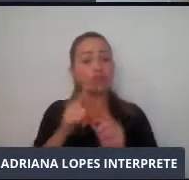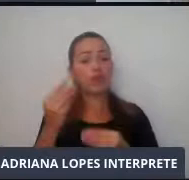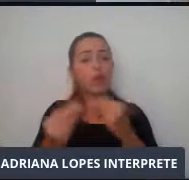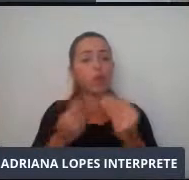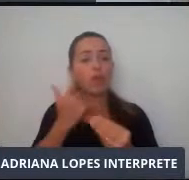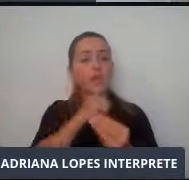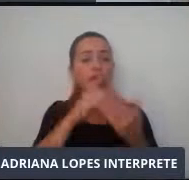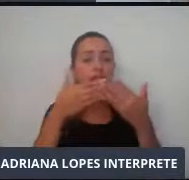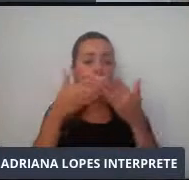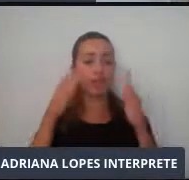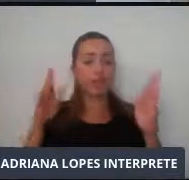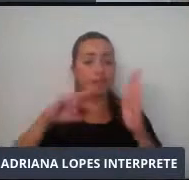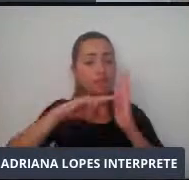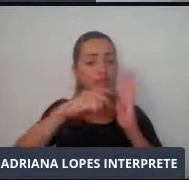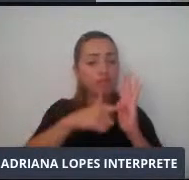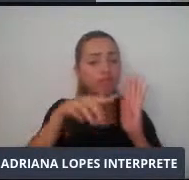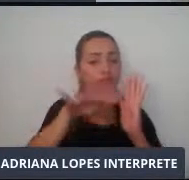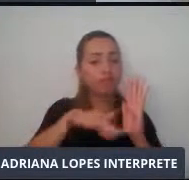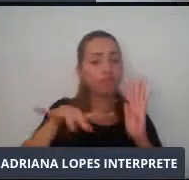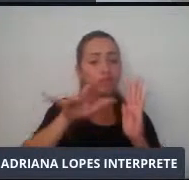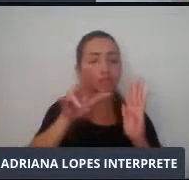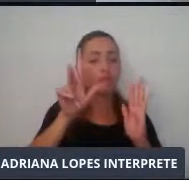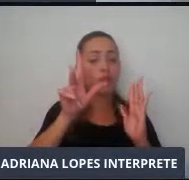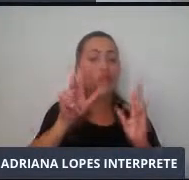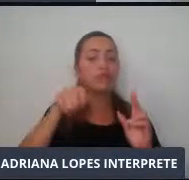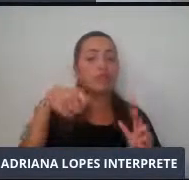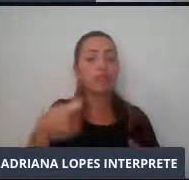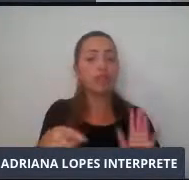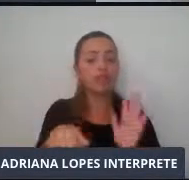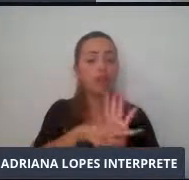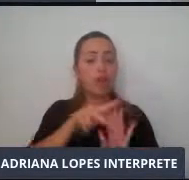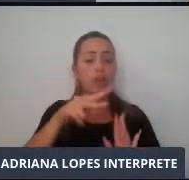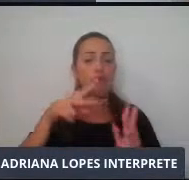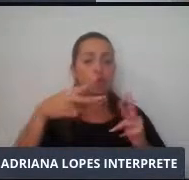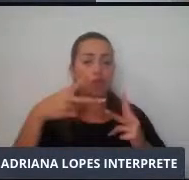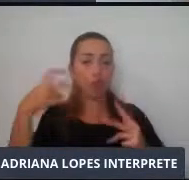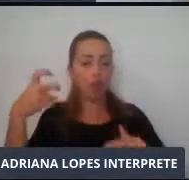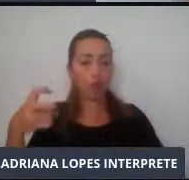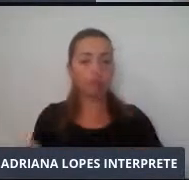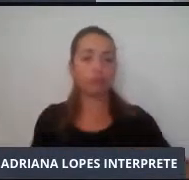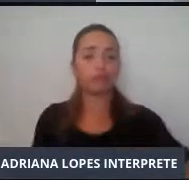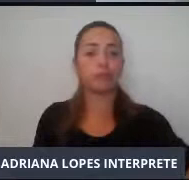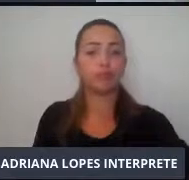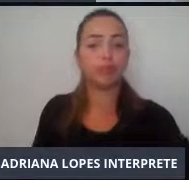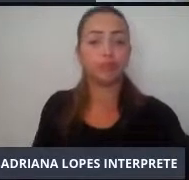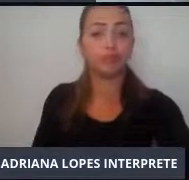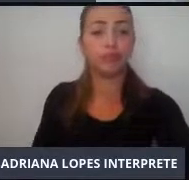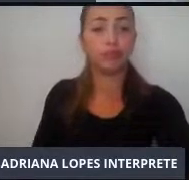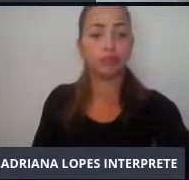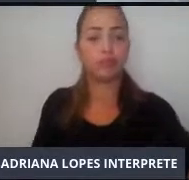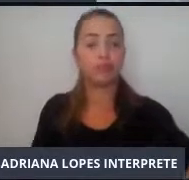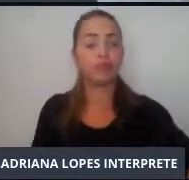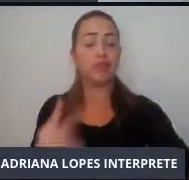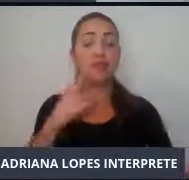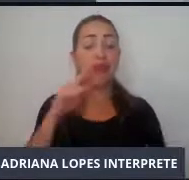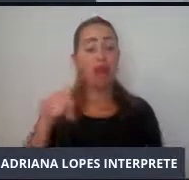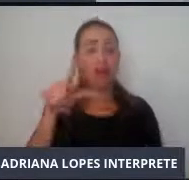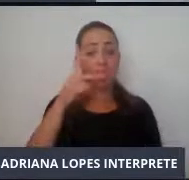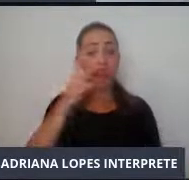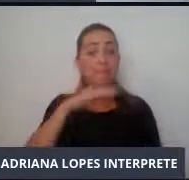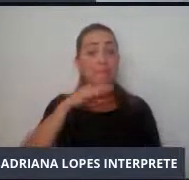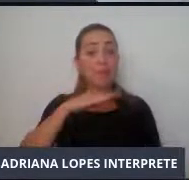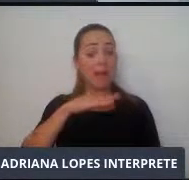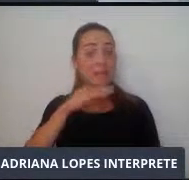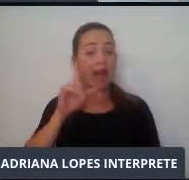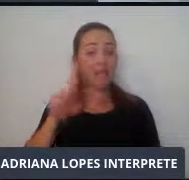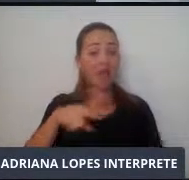significados em relação ao sinal de igual. Alessandro, vamos fazer aquele bate-papo, Alessandro, senão vai terminar o